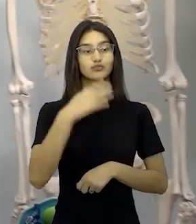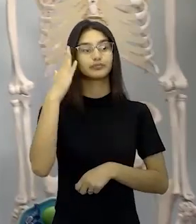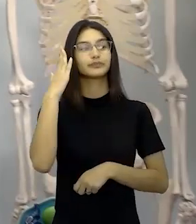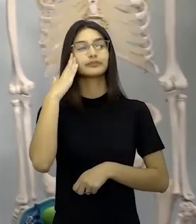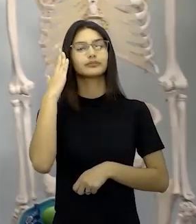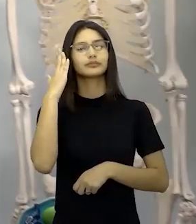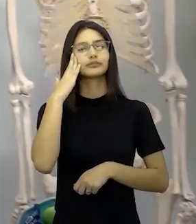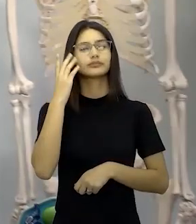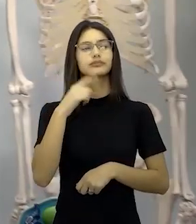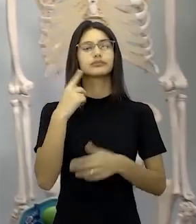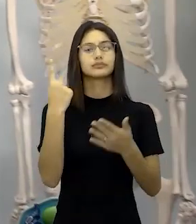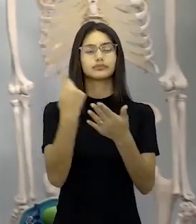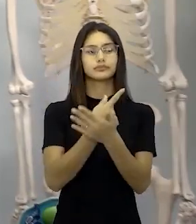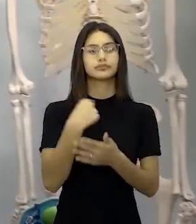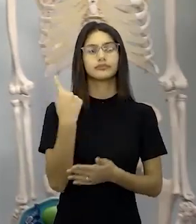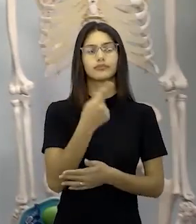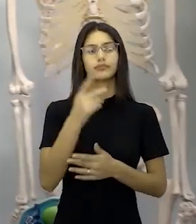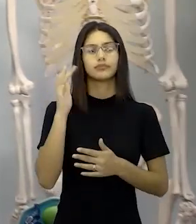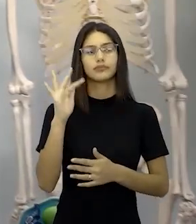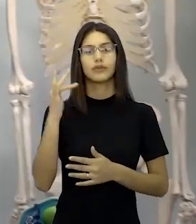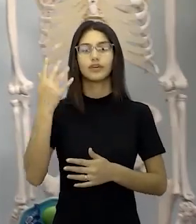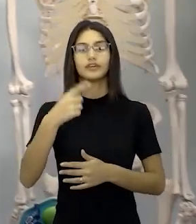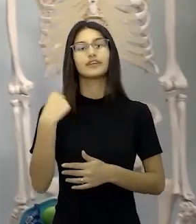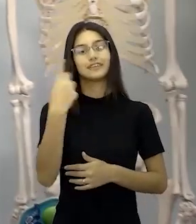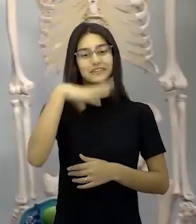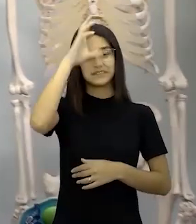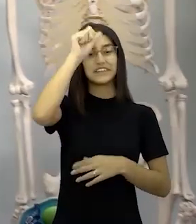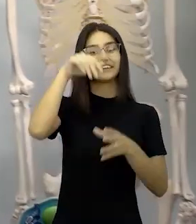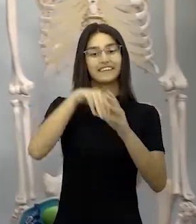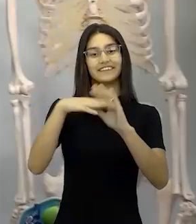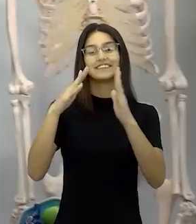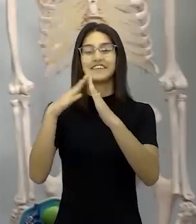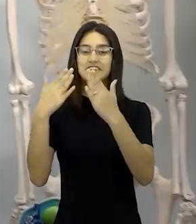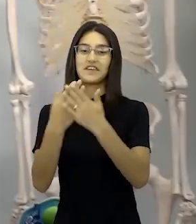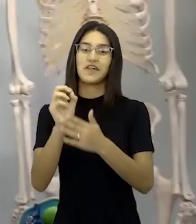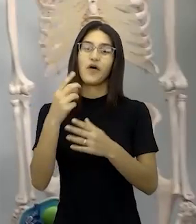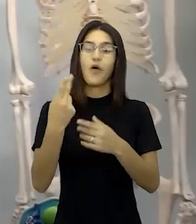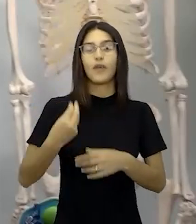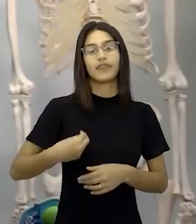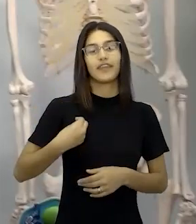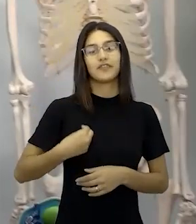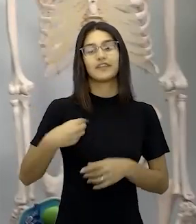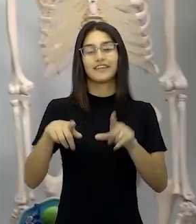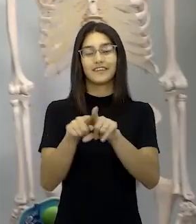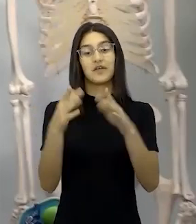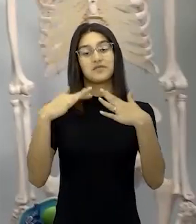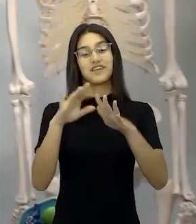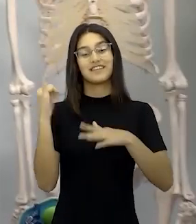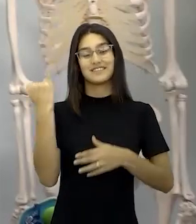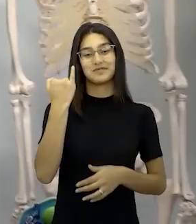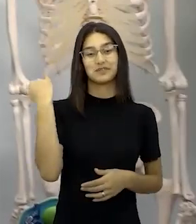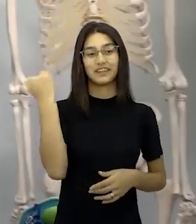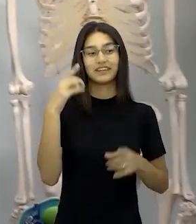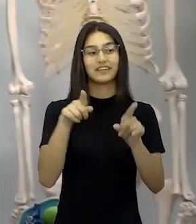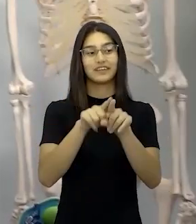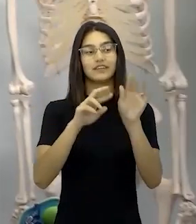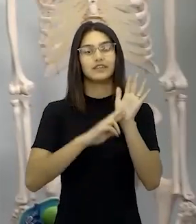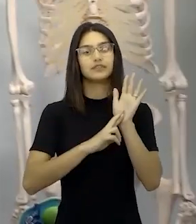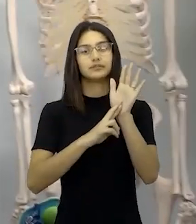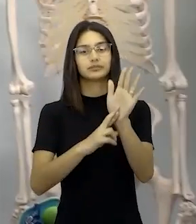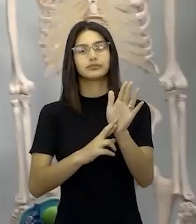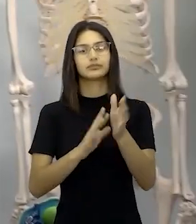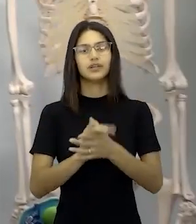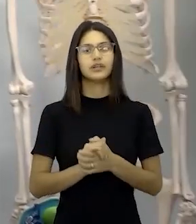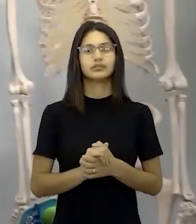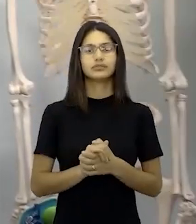erro faz parte do nosso processo de aprendizagem, seja dentro da escola, seja na vida. Mas é importante destacar que isso pode ser